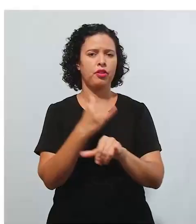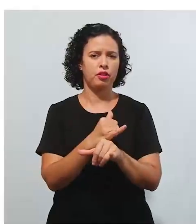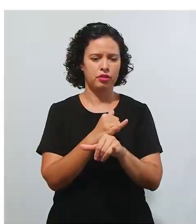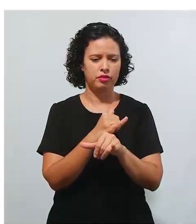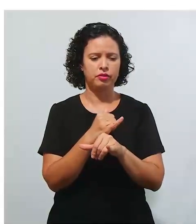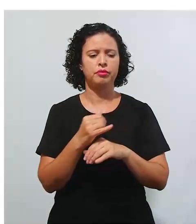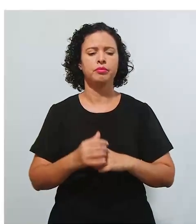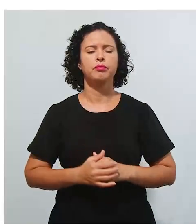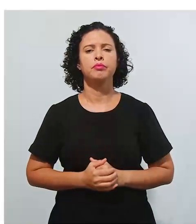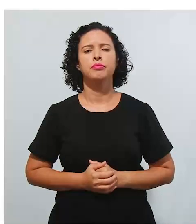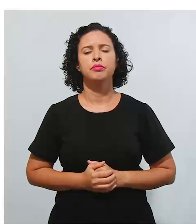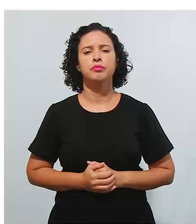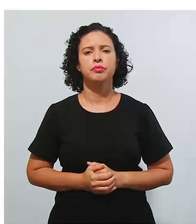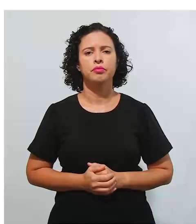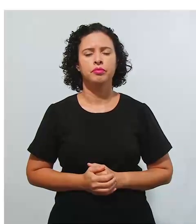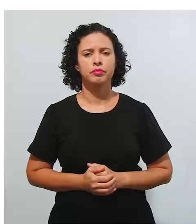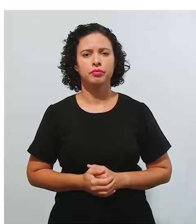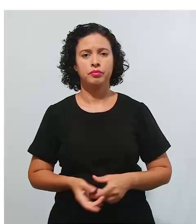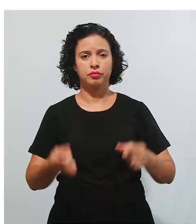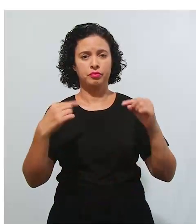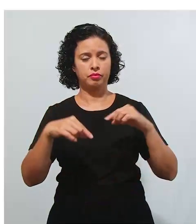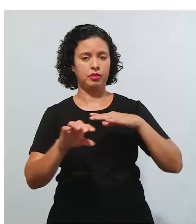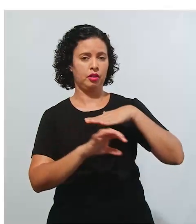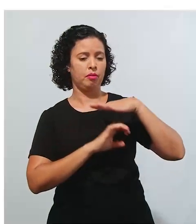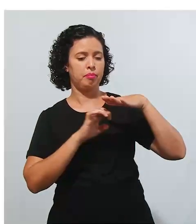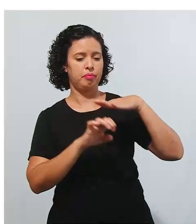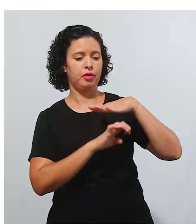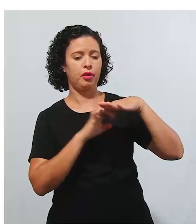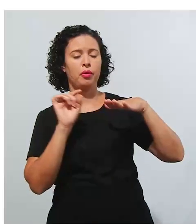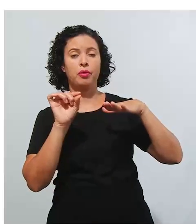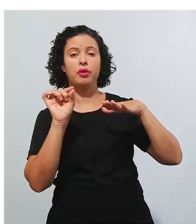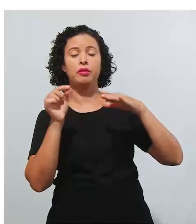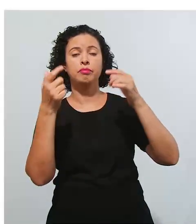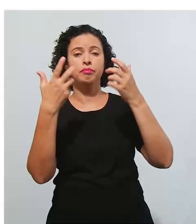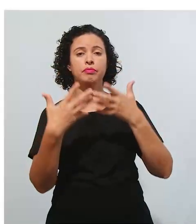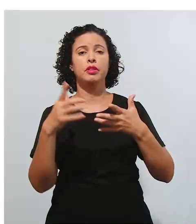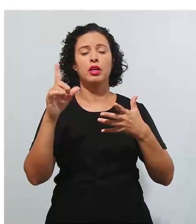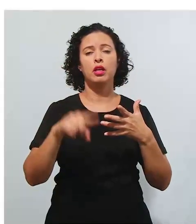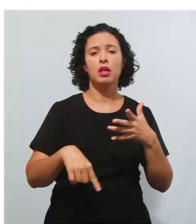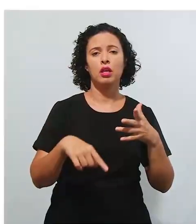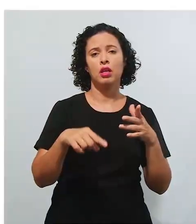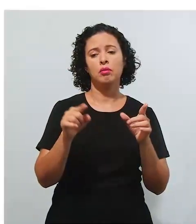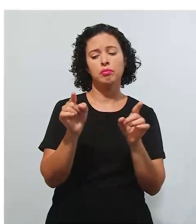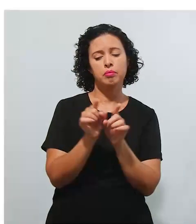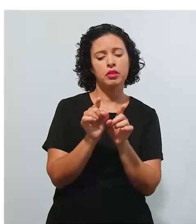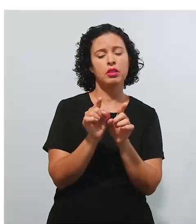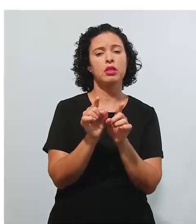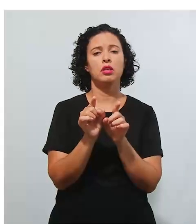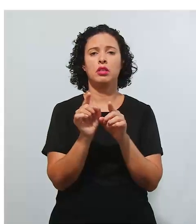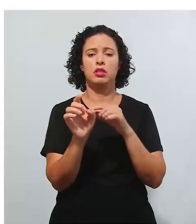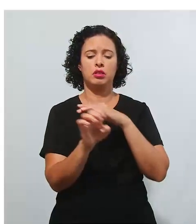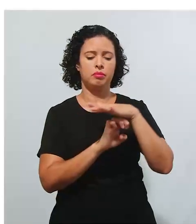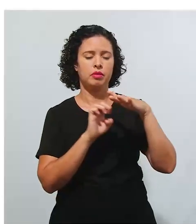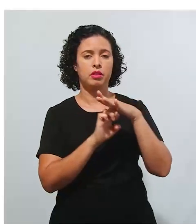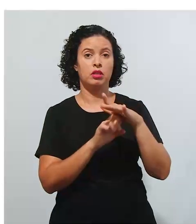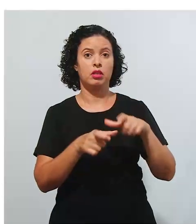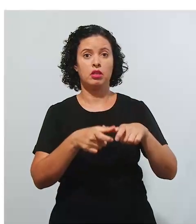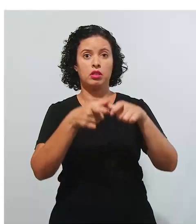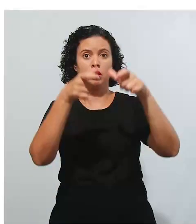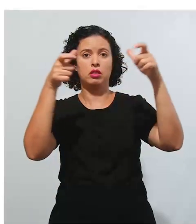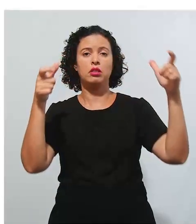políticas públicas. Quando a gente fala das empresas, nós estamos falando das pequenas às